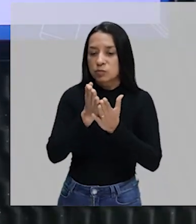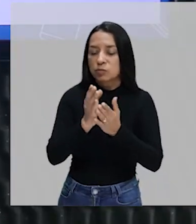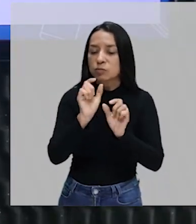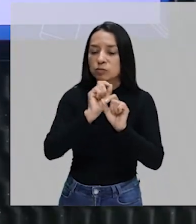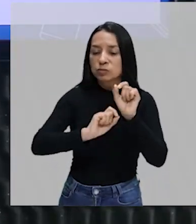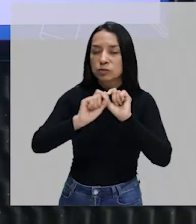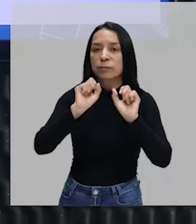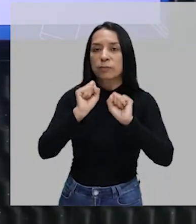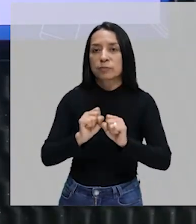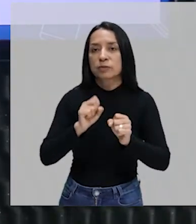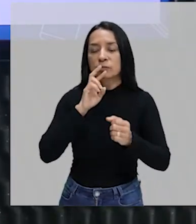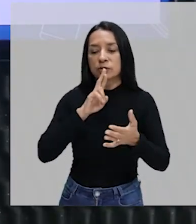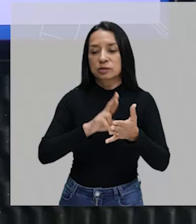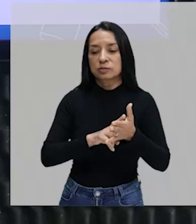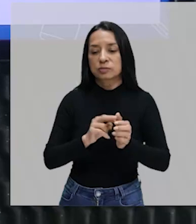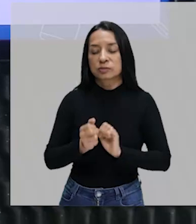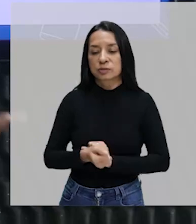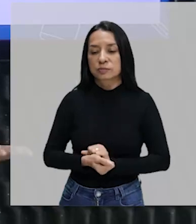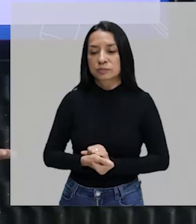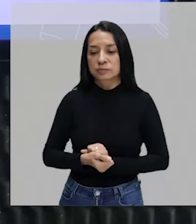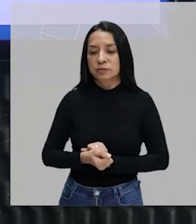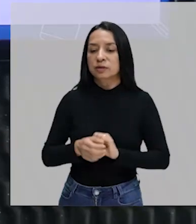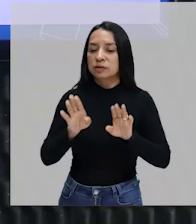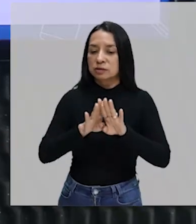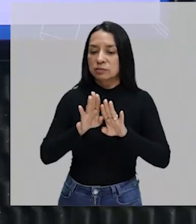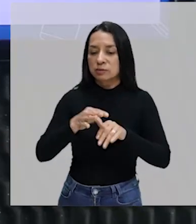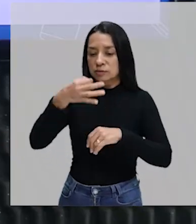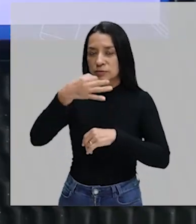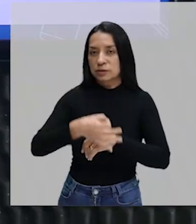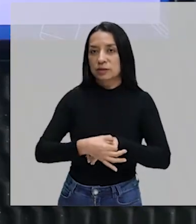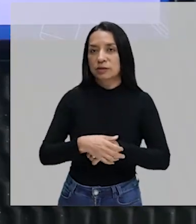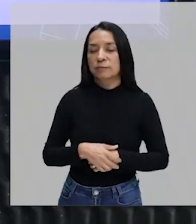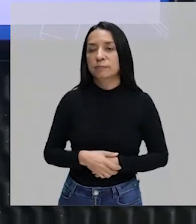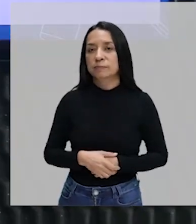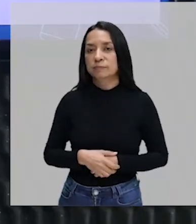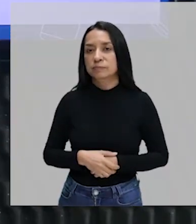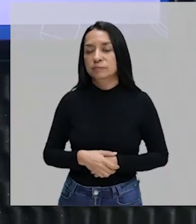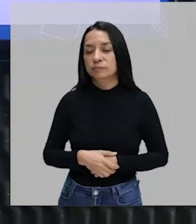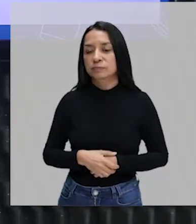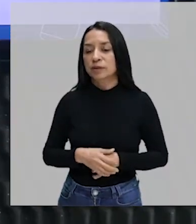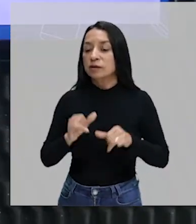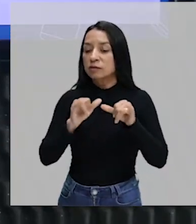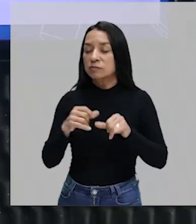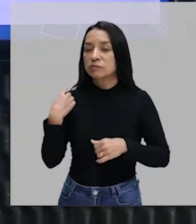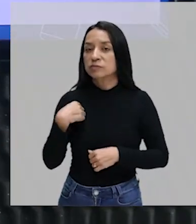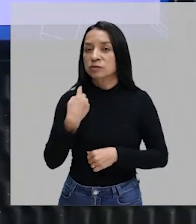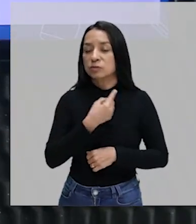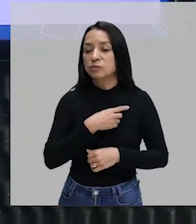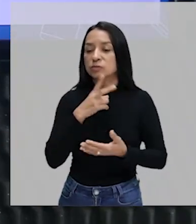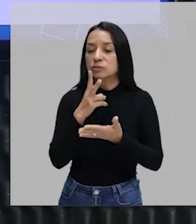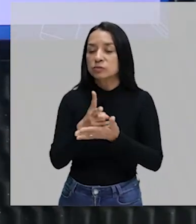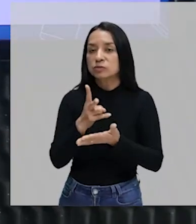podemos responder, tá? No rumo de uma resposta que também é adequada. Fique